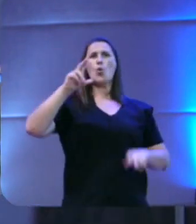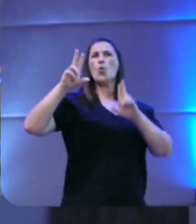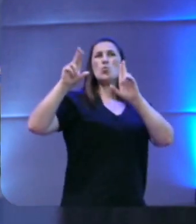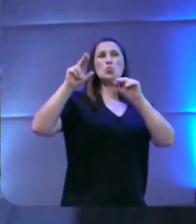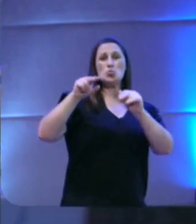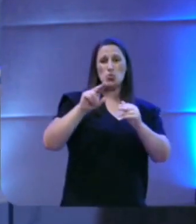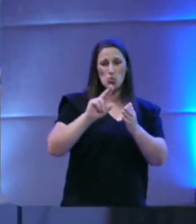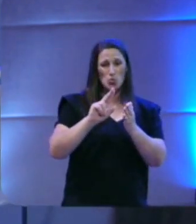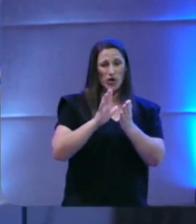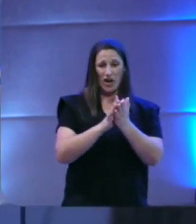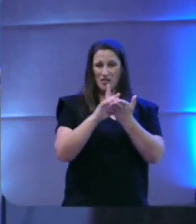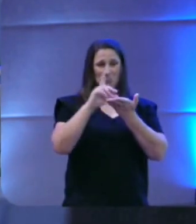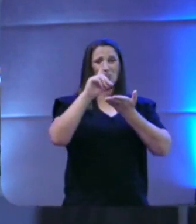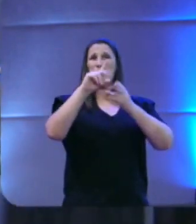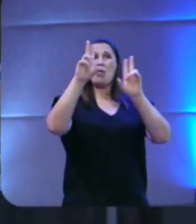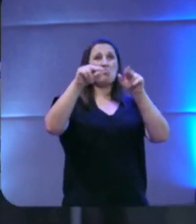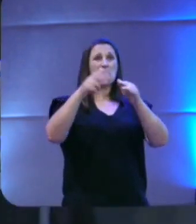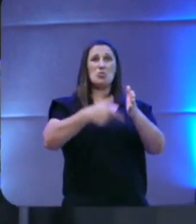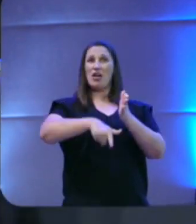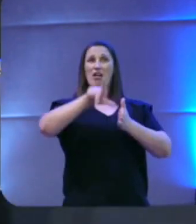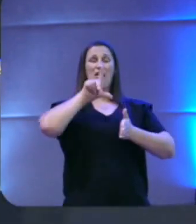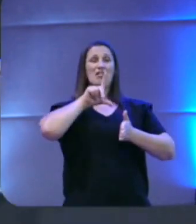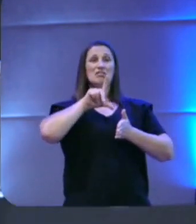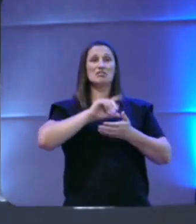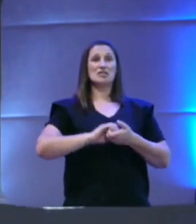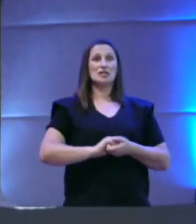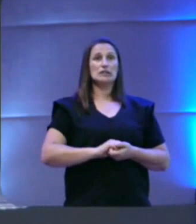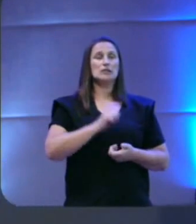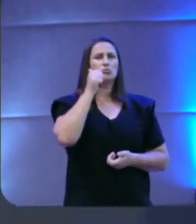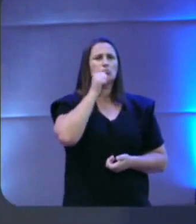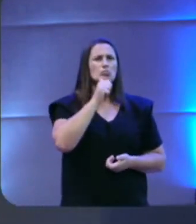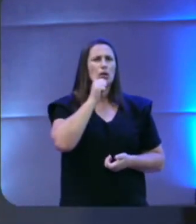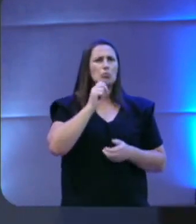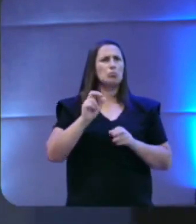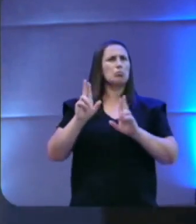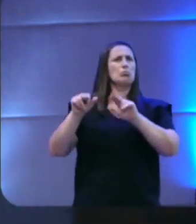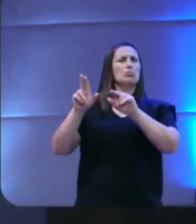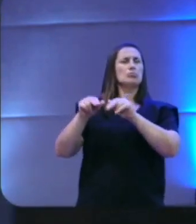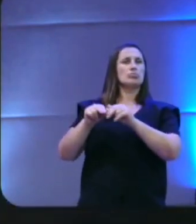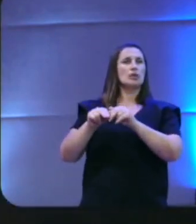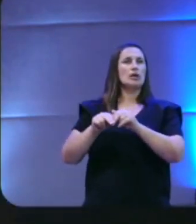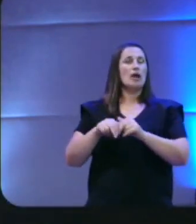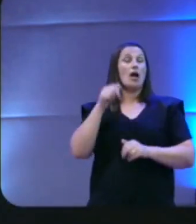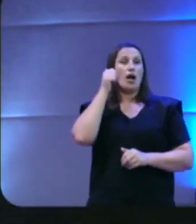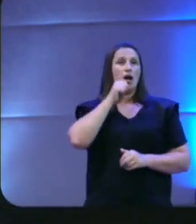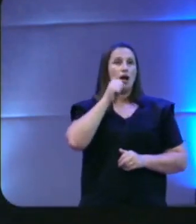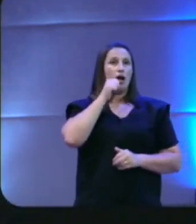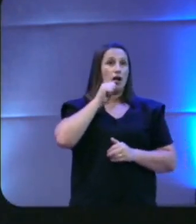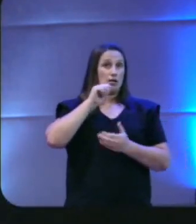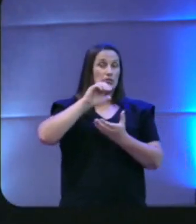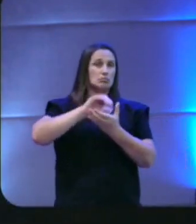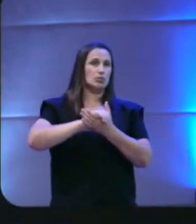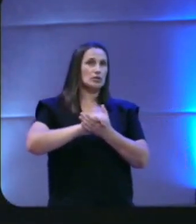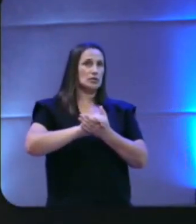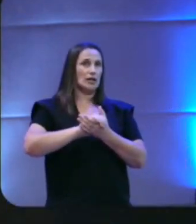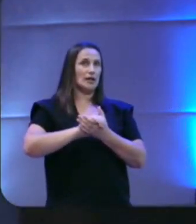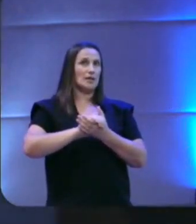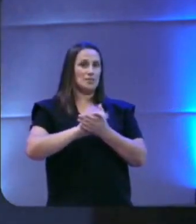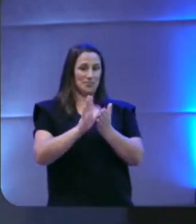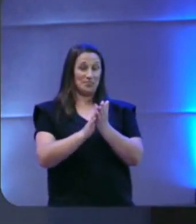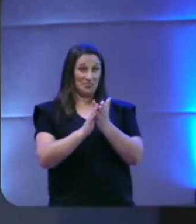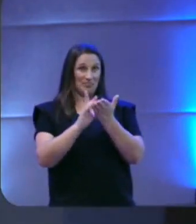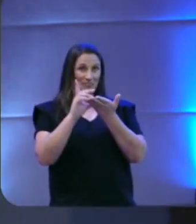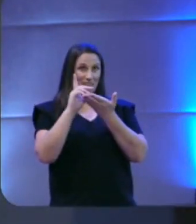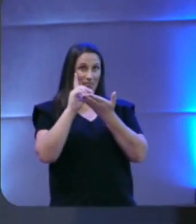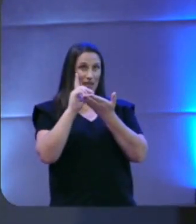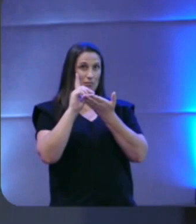uma Bíblia na frente dela. E a Mina, no final dessa visita, a Sheila sentiu de deixar a Bíblia dela. Você está vendo aquela Bíblia que está